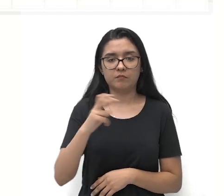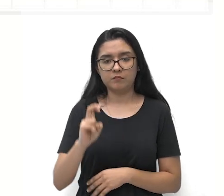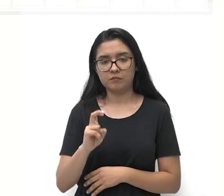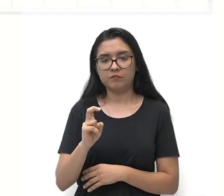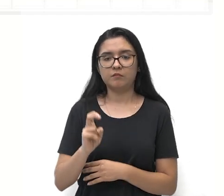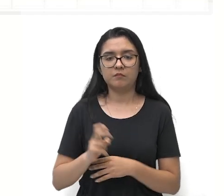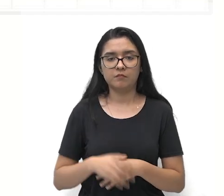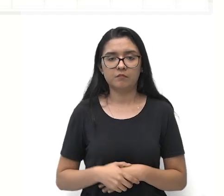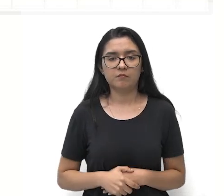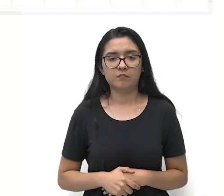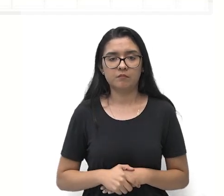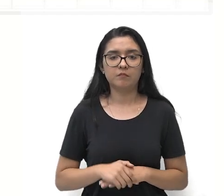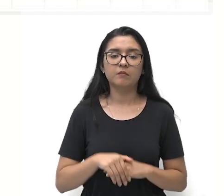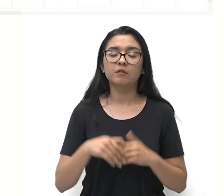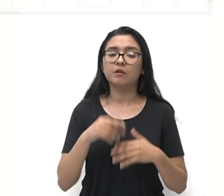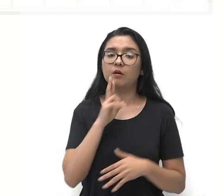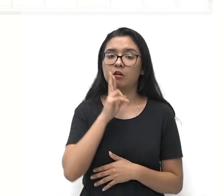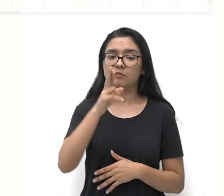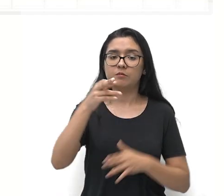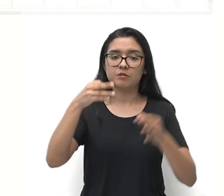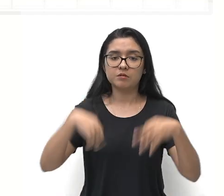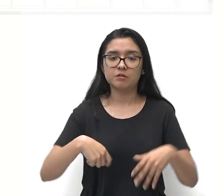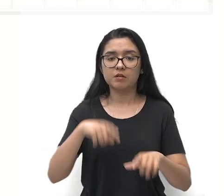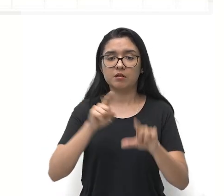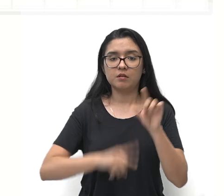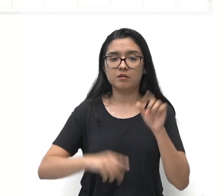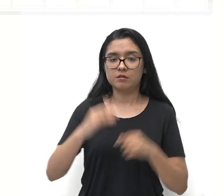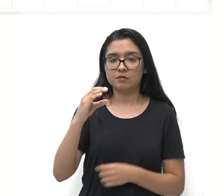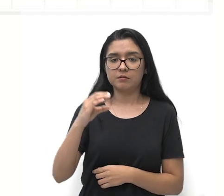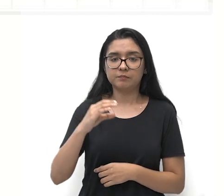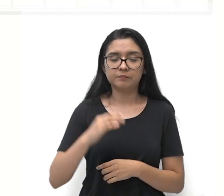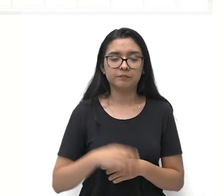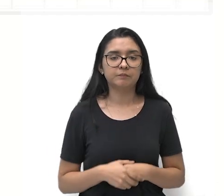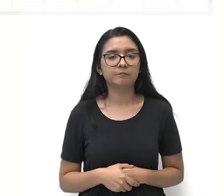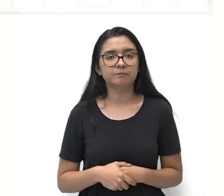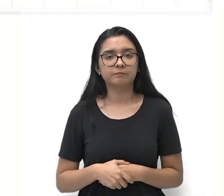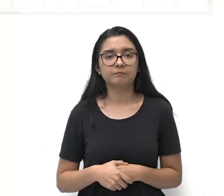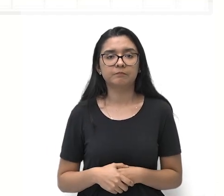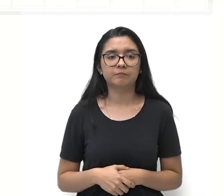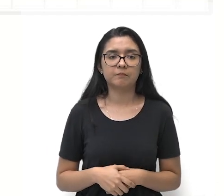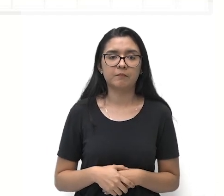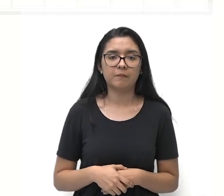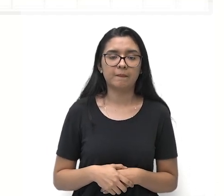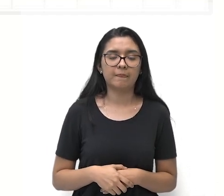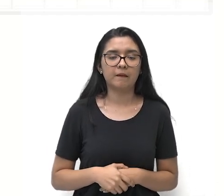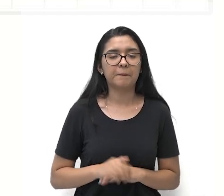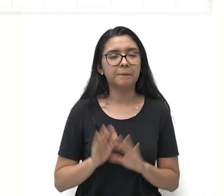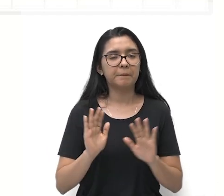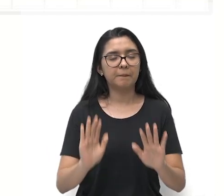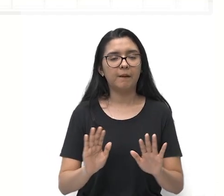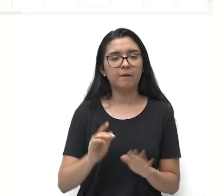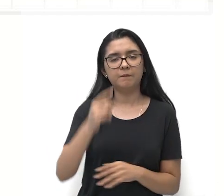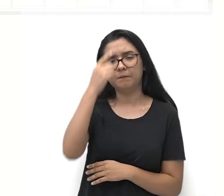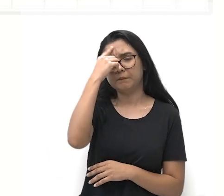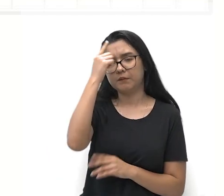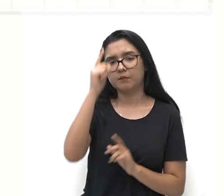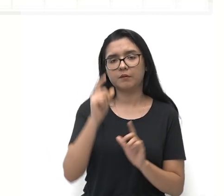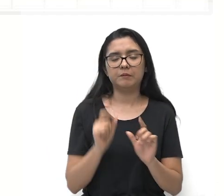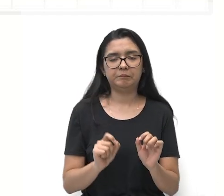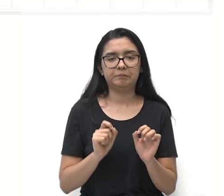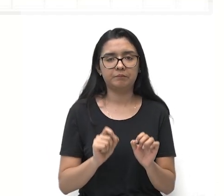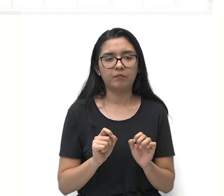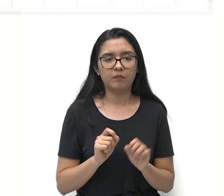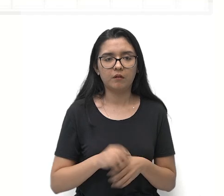4.675, né? Ou seja, a nossa alternativa C. Beleza. Mas vamos supor, né,